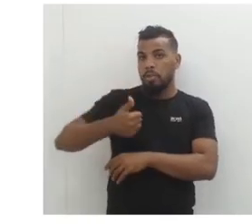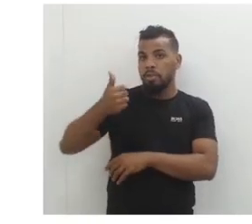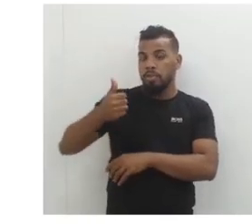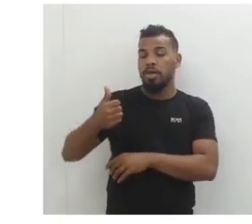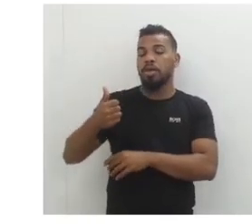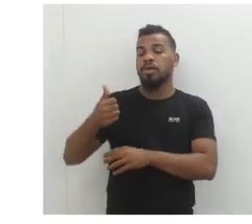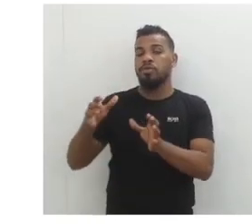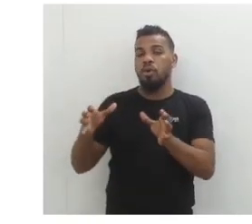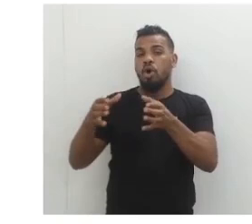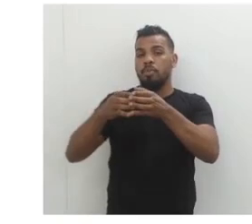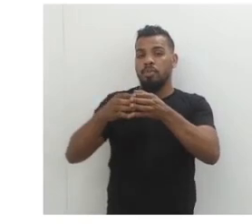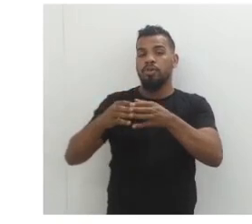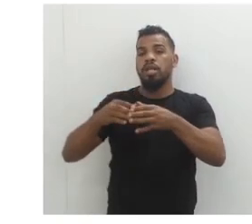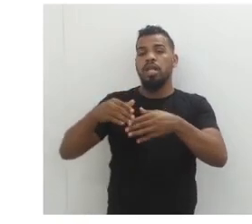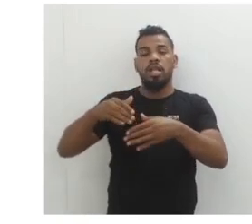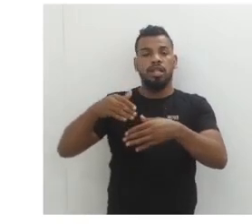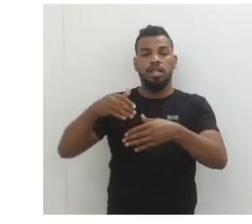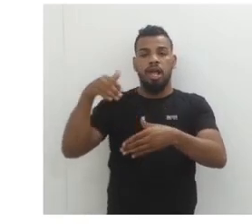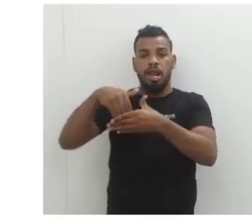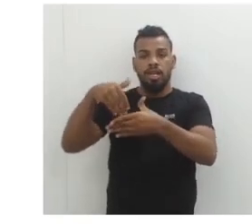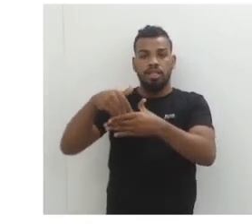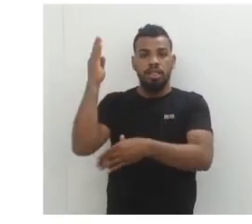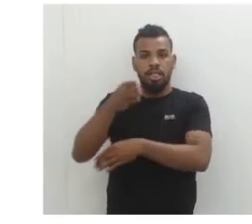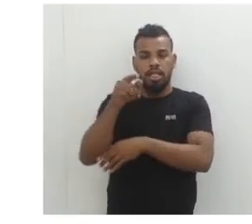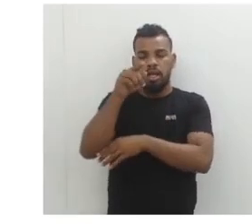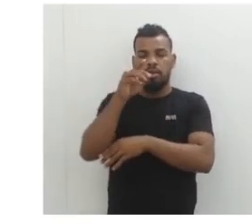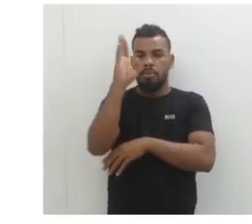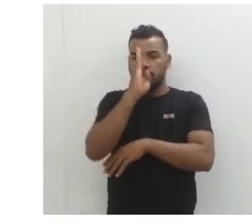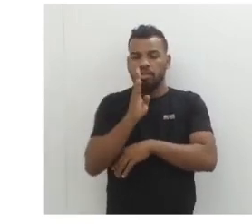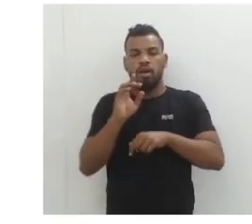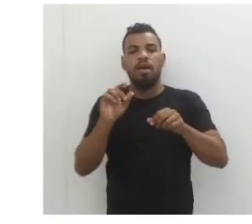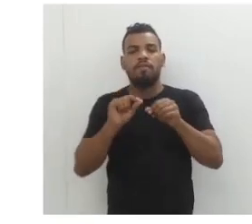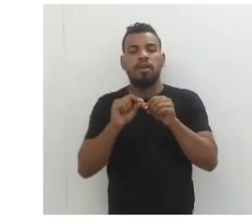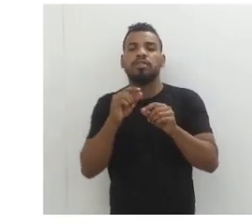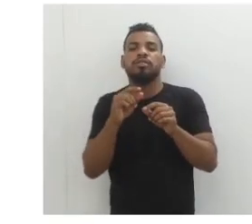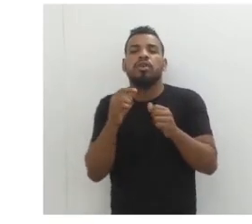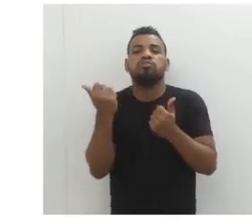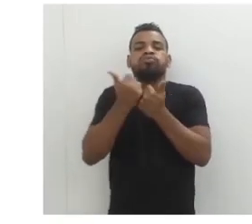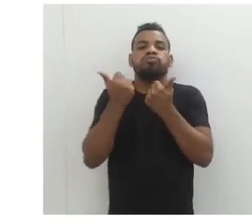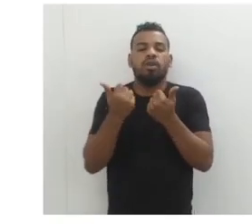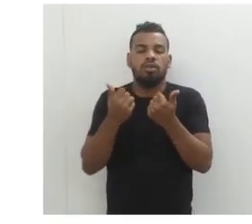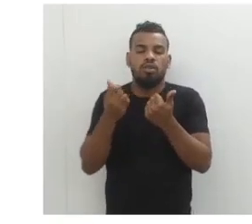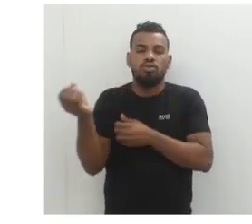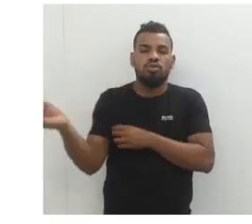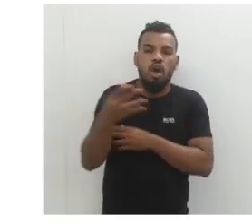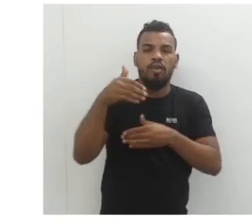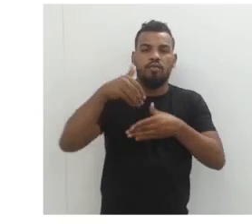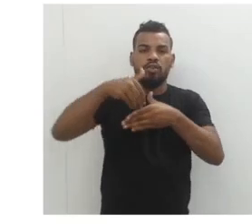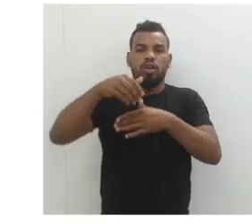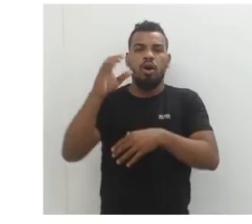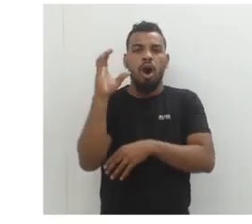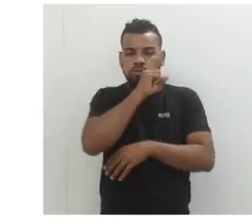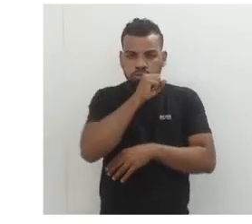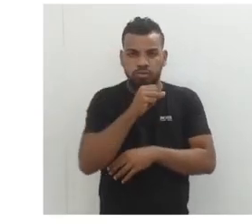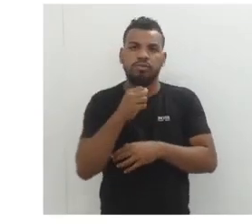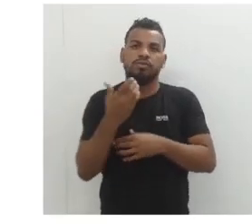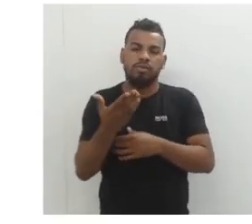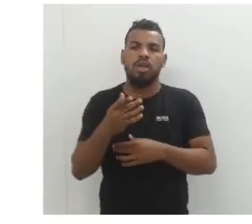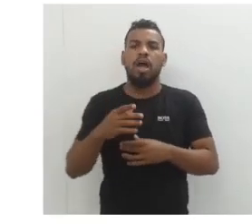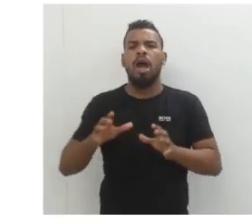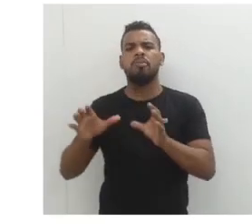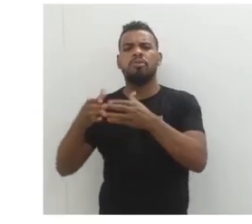comício por eleições diretas para o Brasil. Participaram diversos partidos políticos de